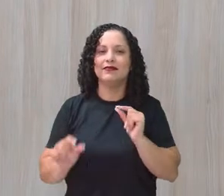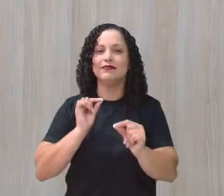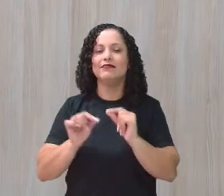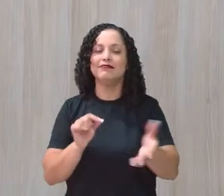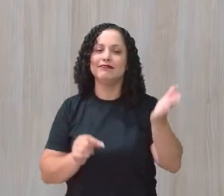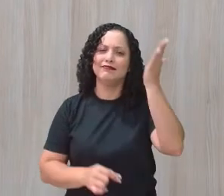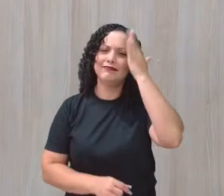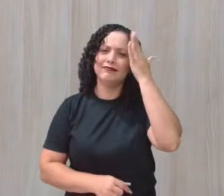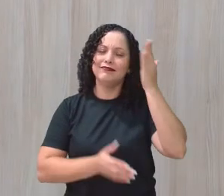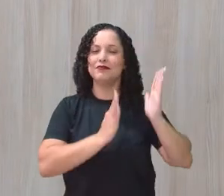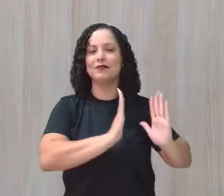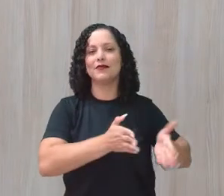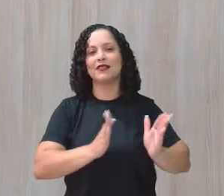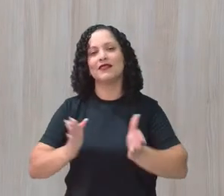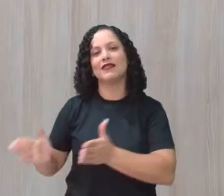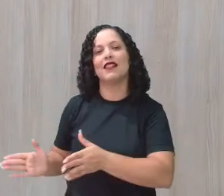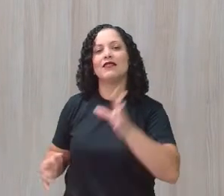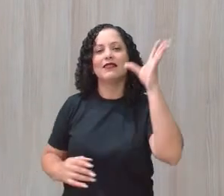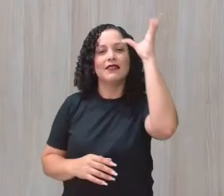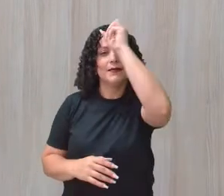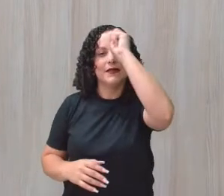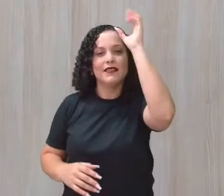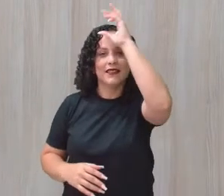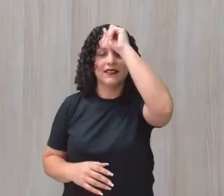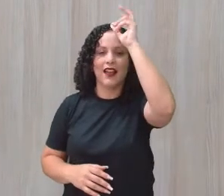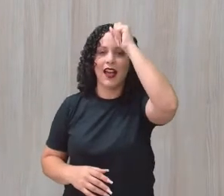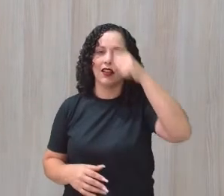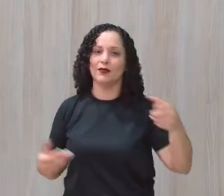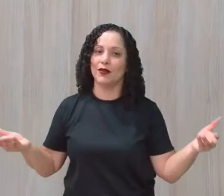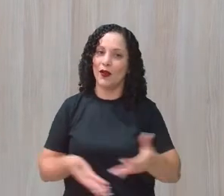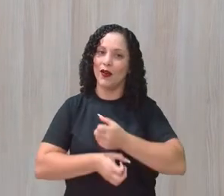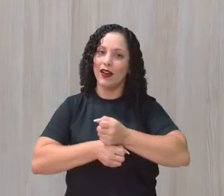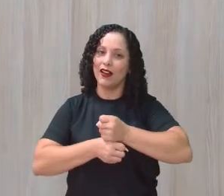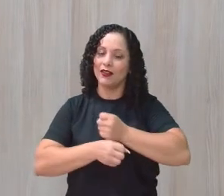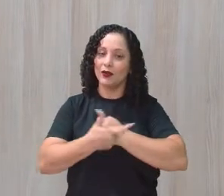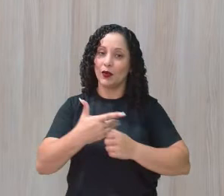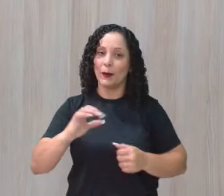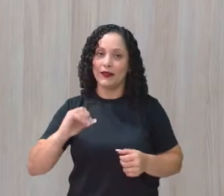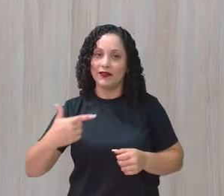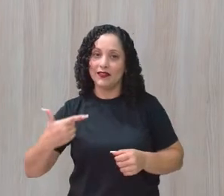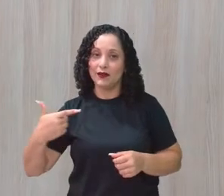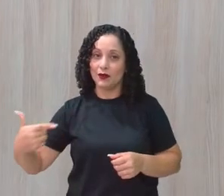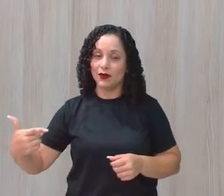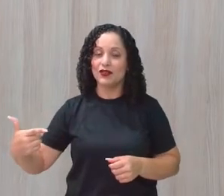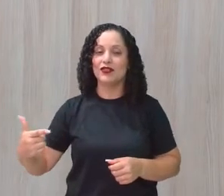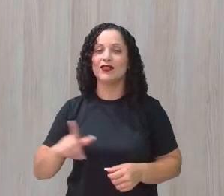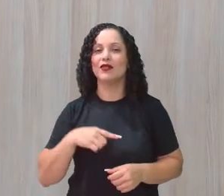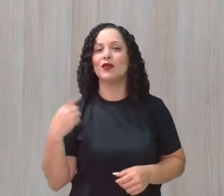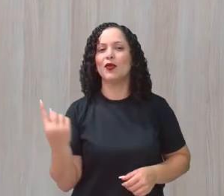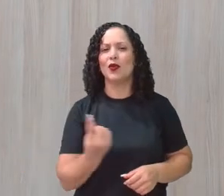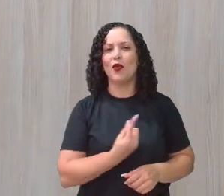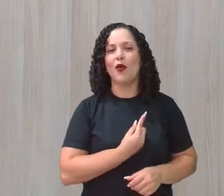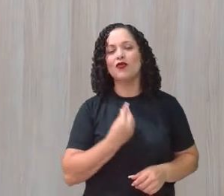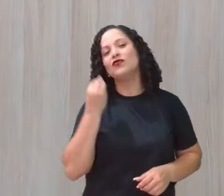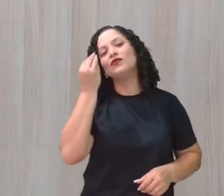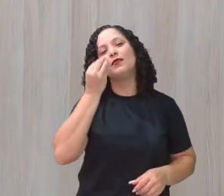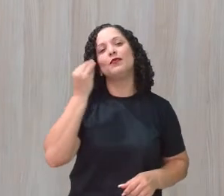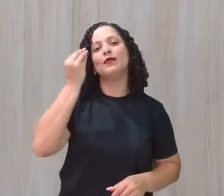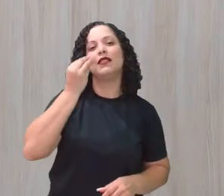entender esse processo de aprendizado em 2022, é que estamos vivenciando o processo